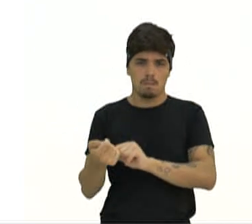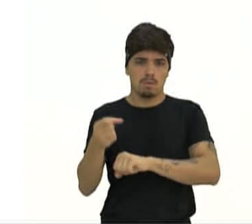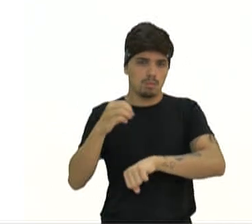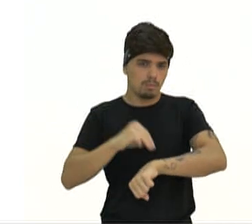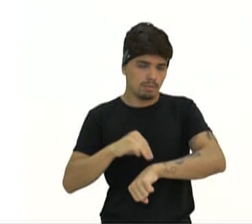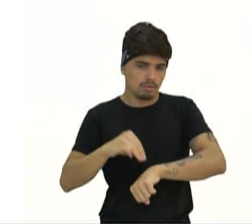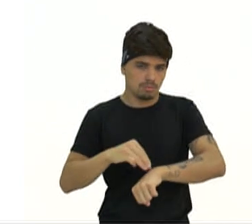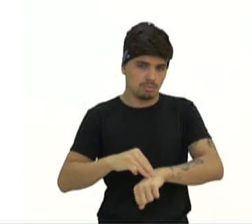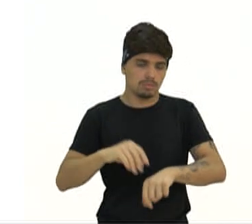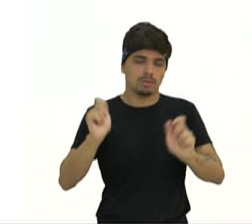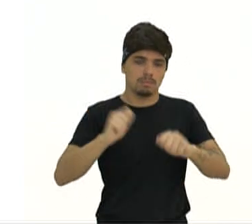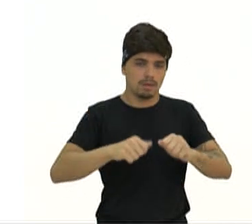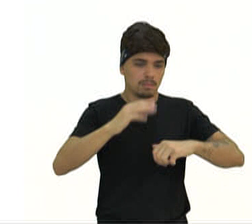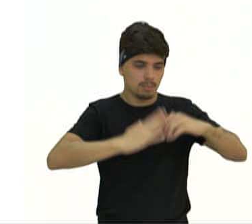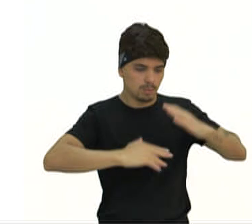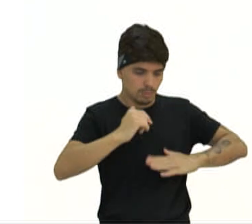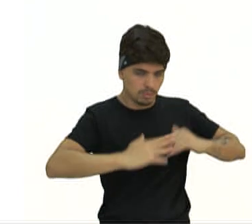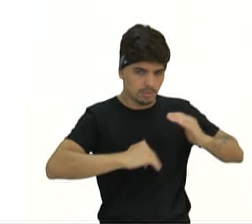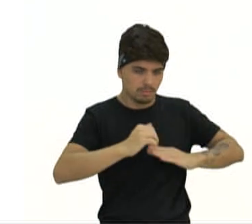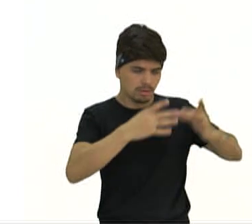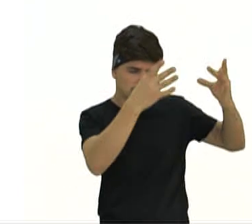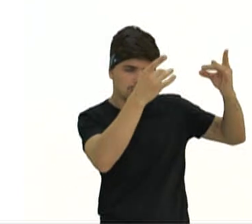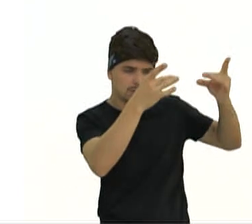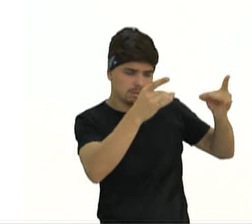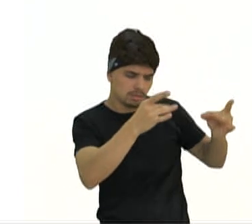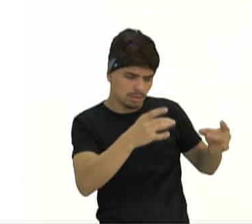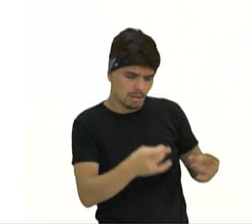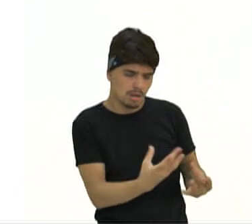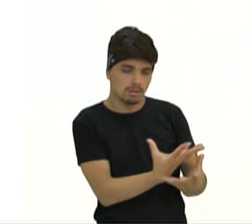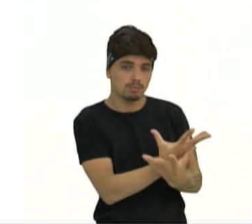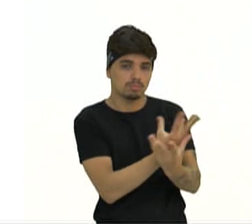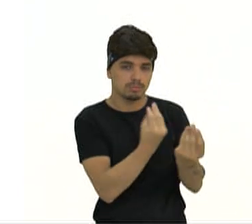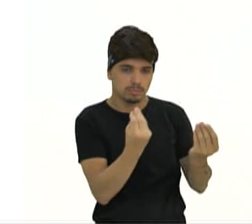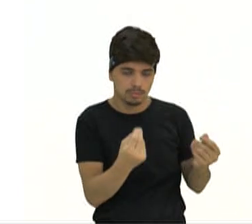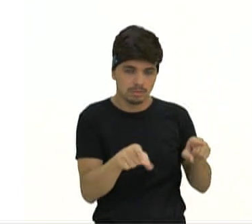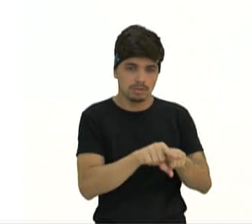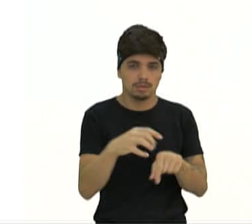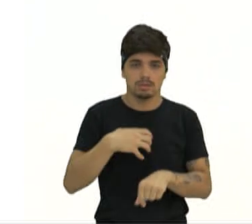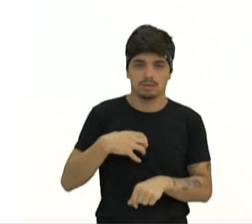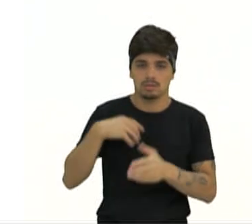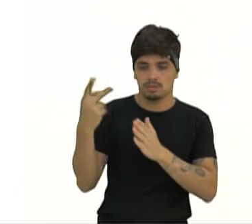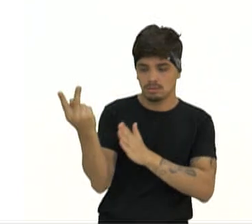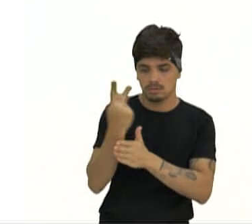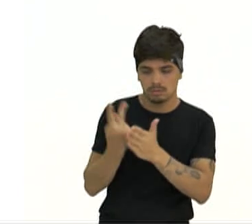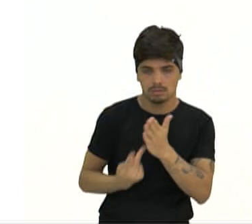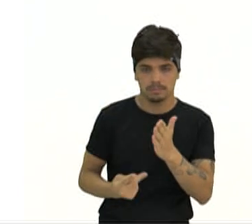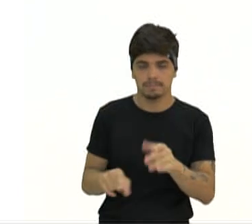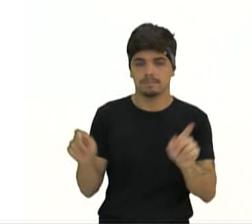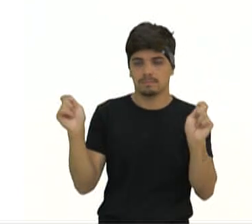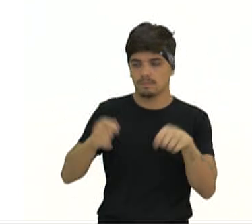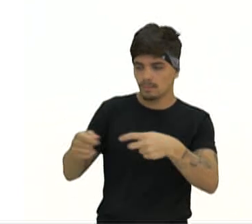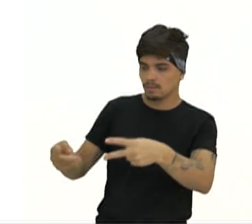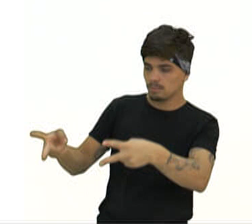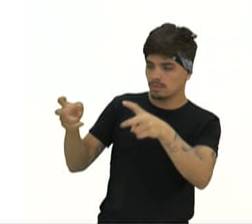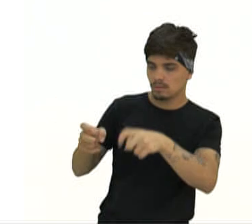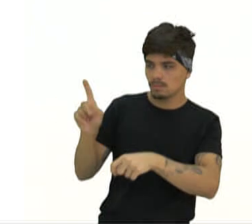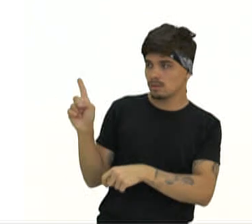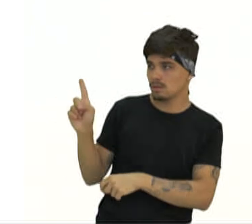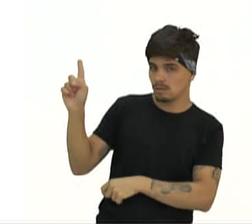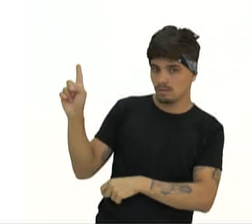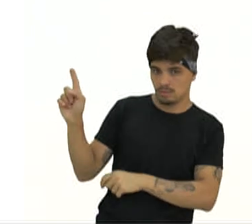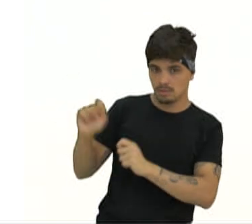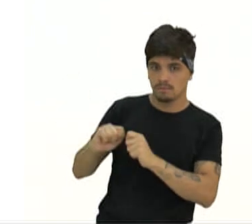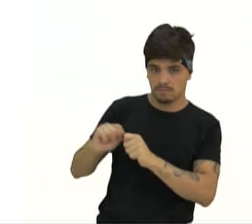depois de produzi-las com o número de detalhes extraordinário em nós vemos isso no